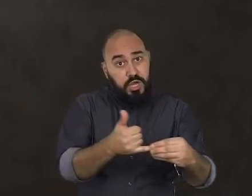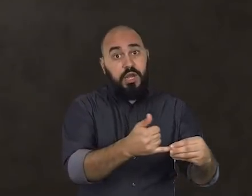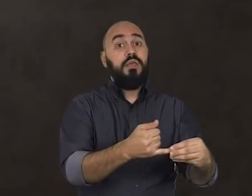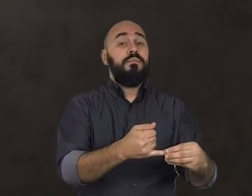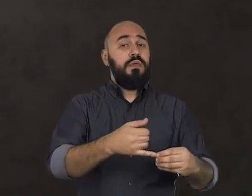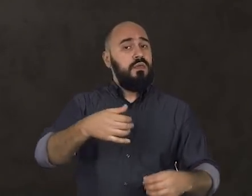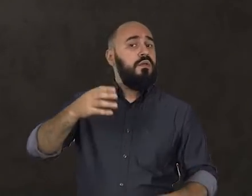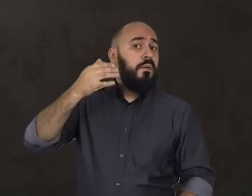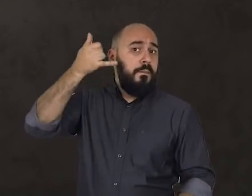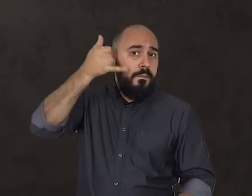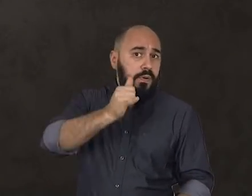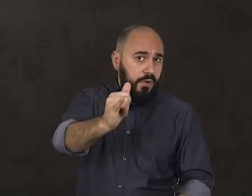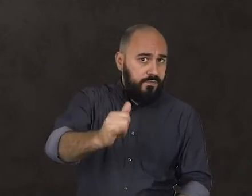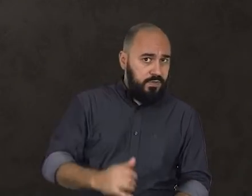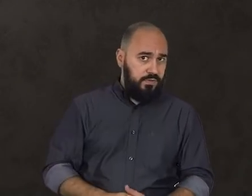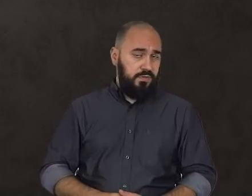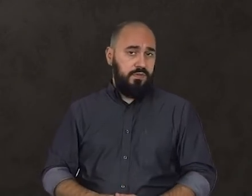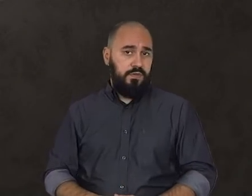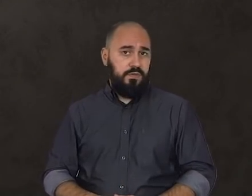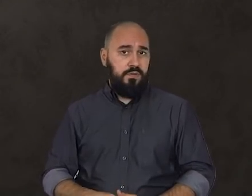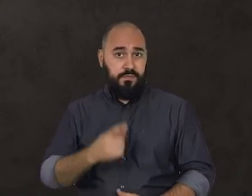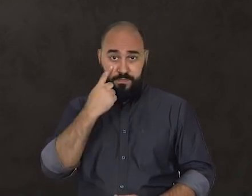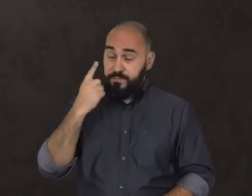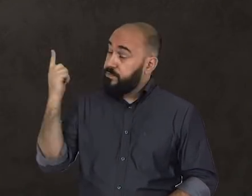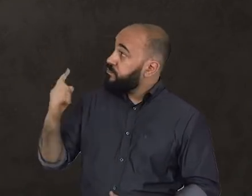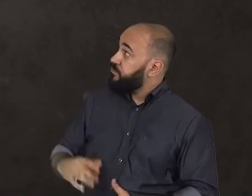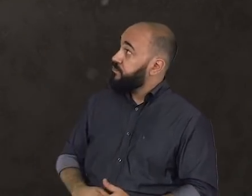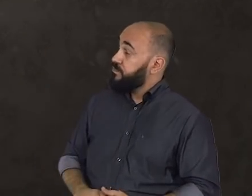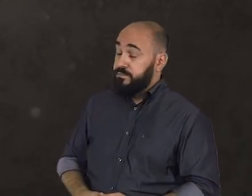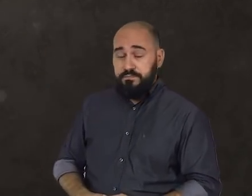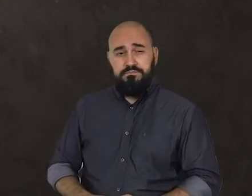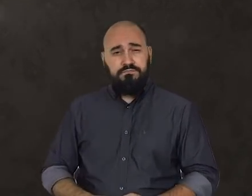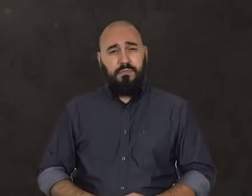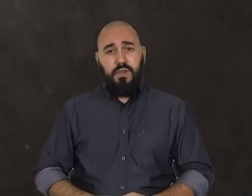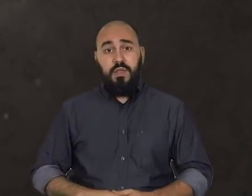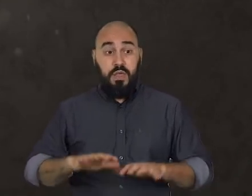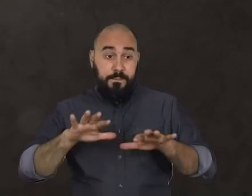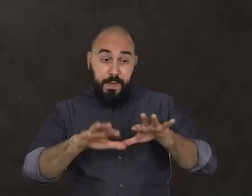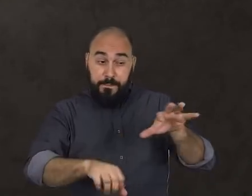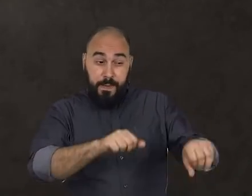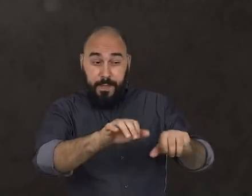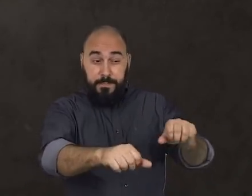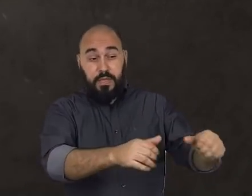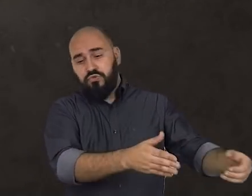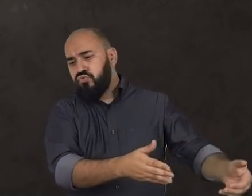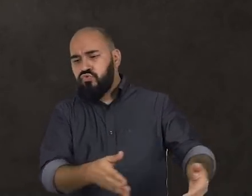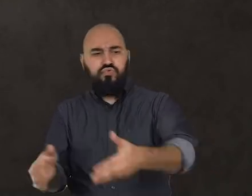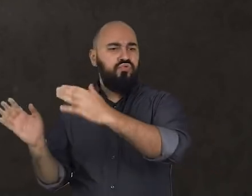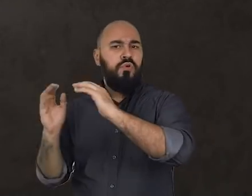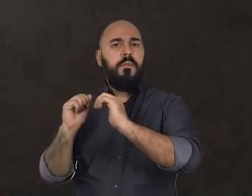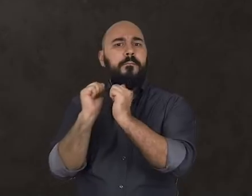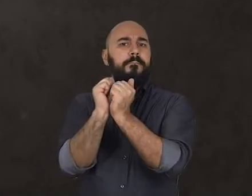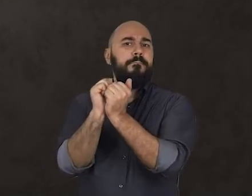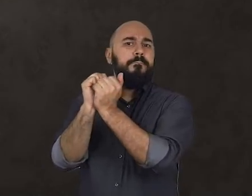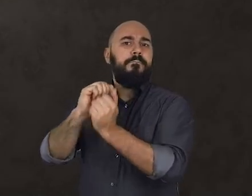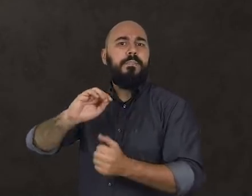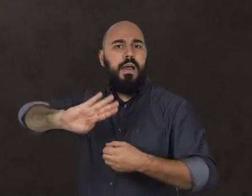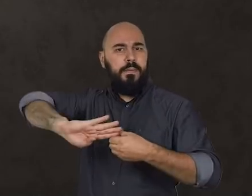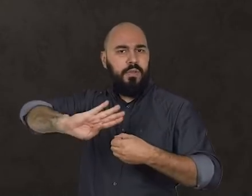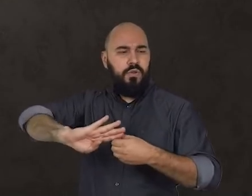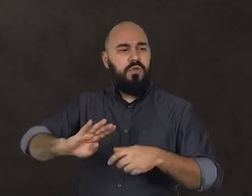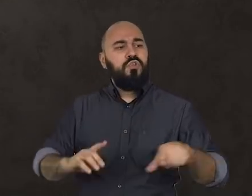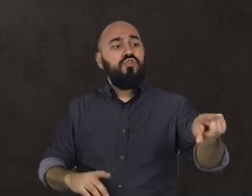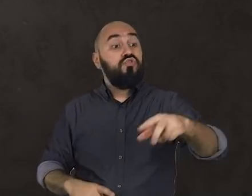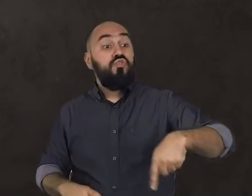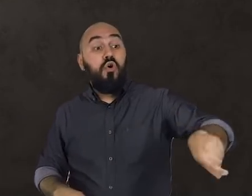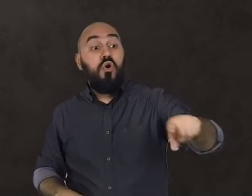assim: levou para o exílio na Babilônia aqueles que haviam escapado da espada e se tornaram